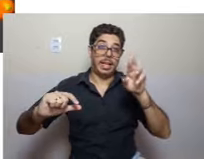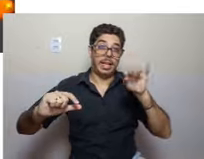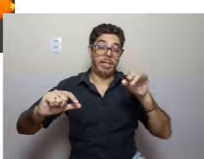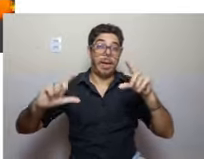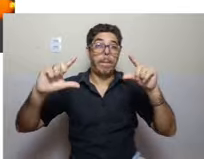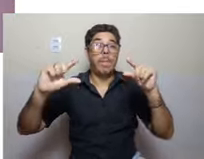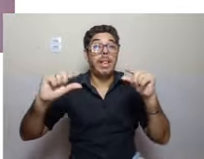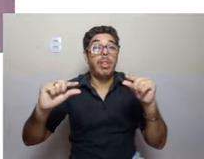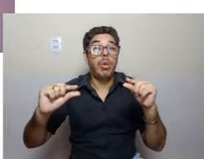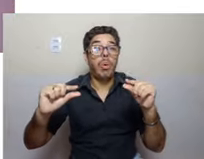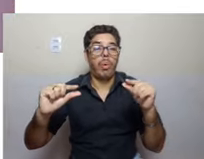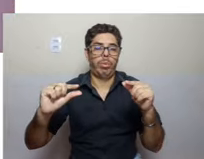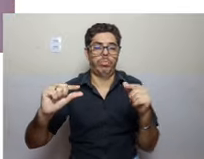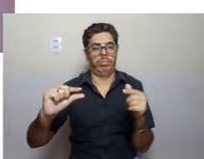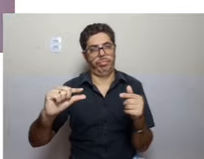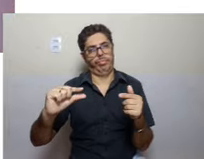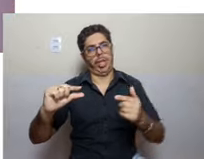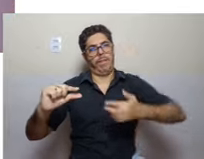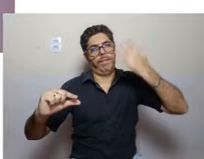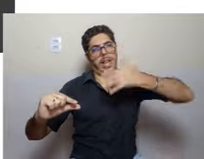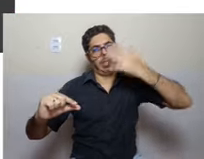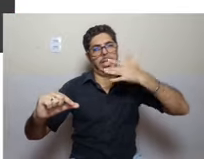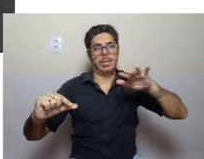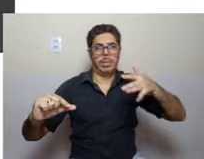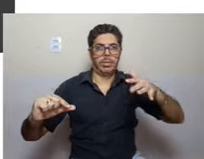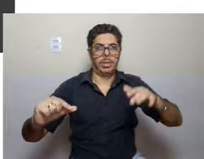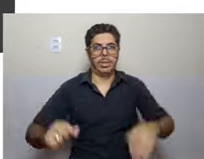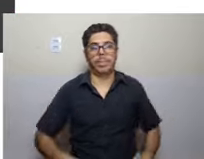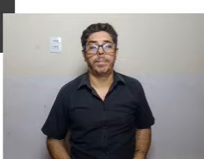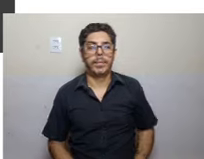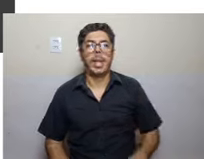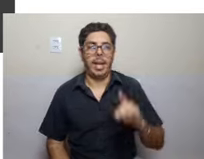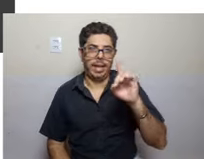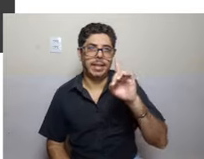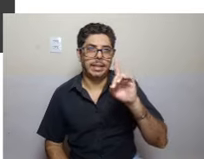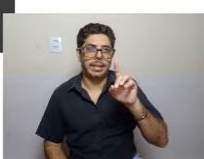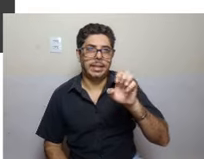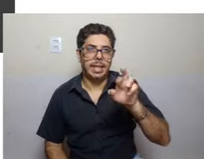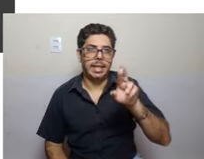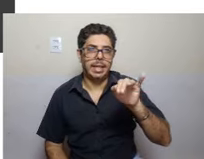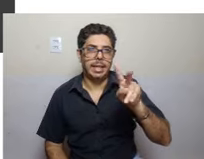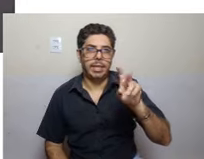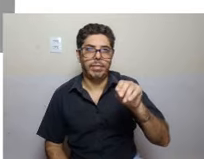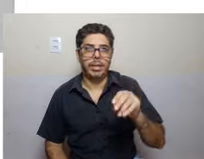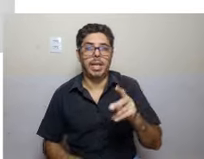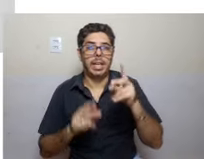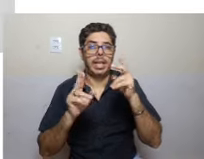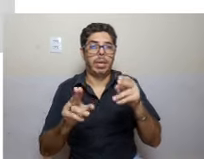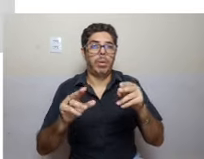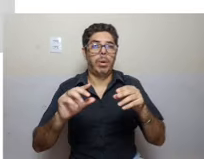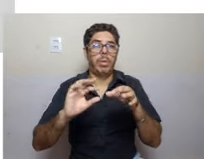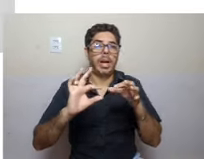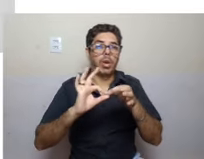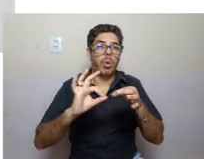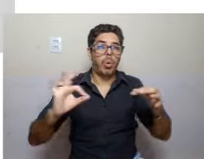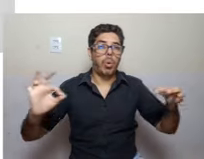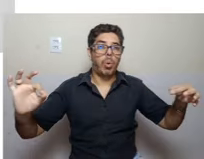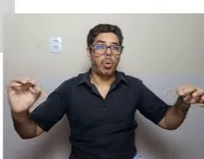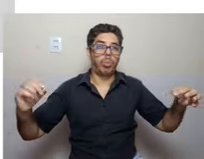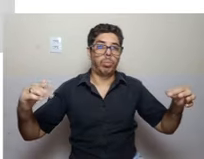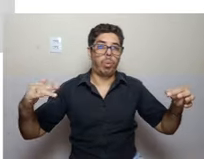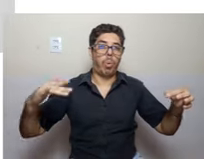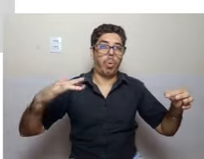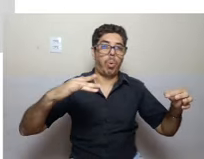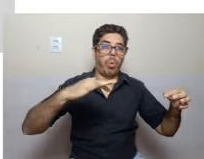dos elétrons. Nós podemos relacionar a velocidade de deriva com a corrente macroscópica no fio. Em um certo intervalo de